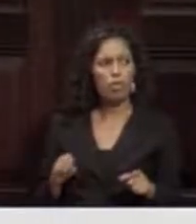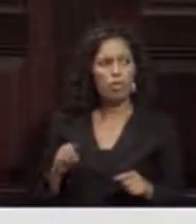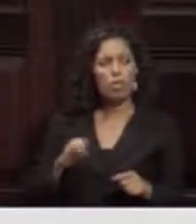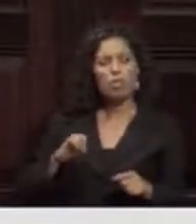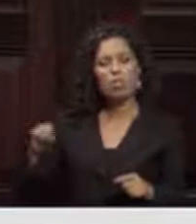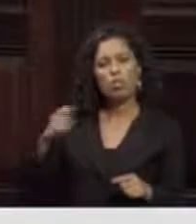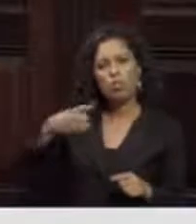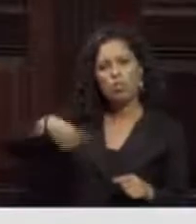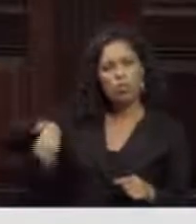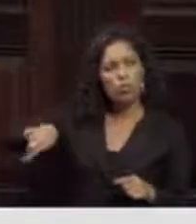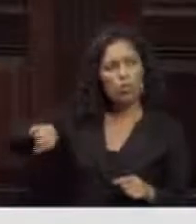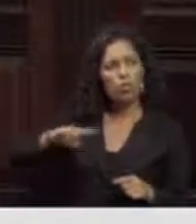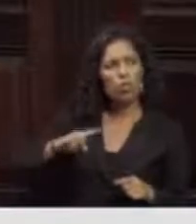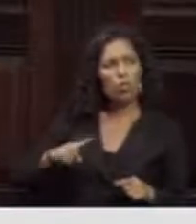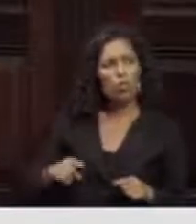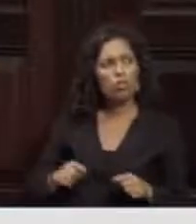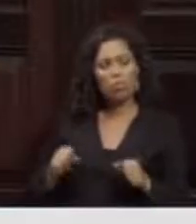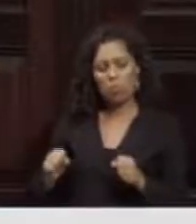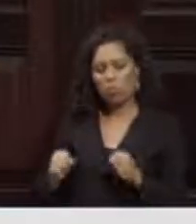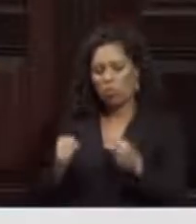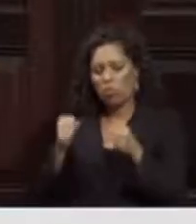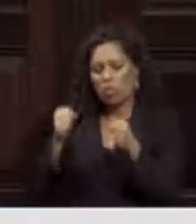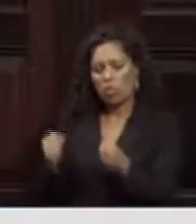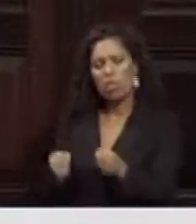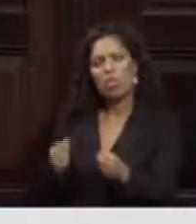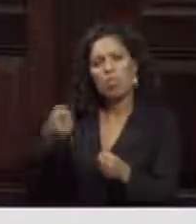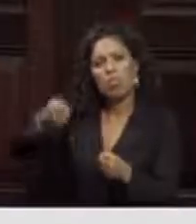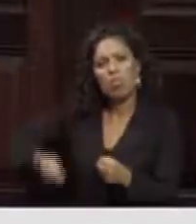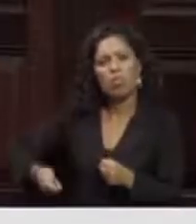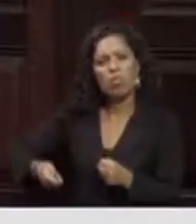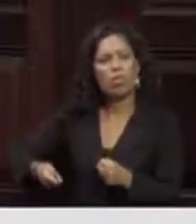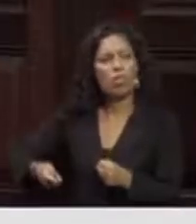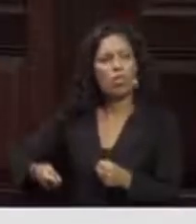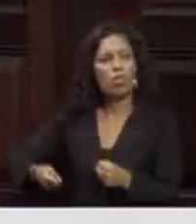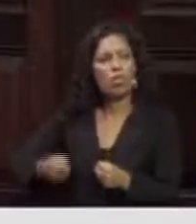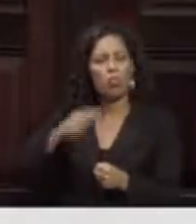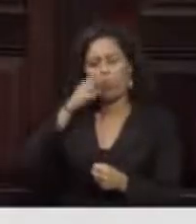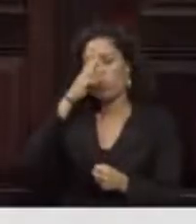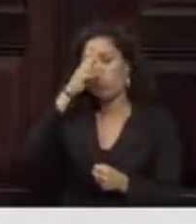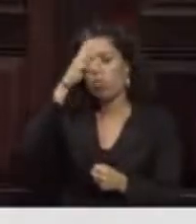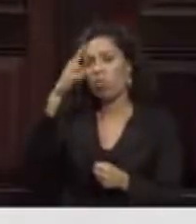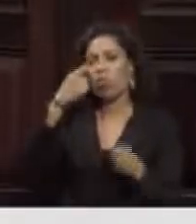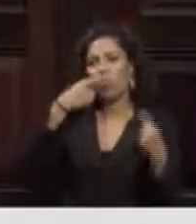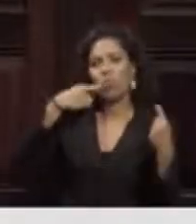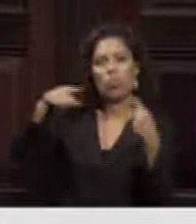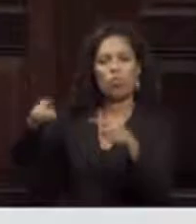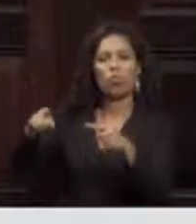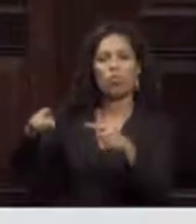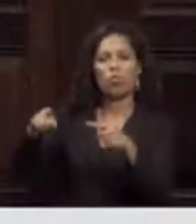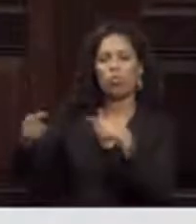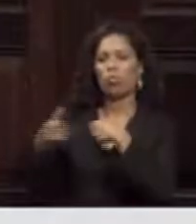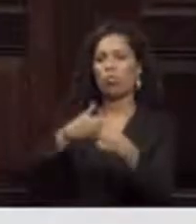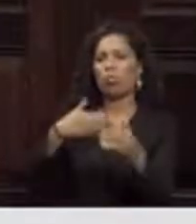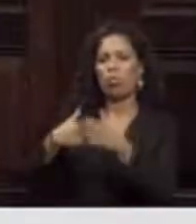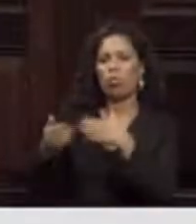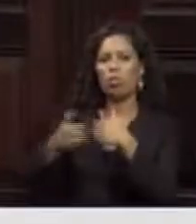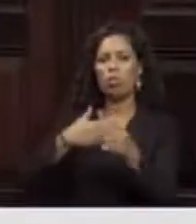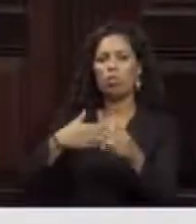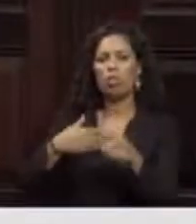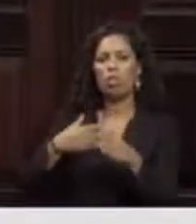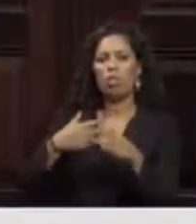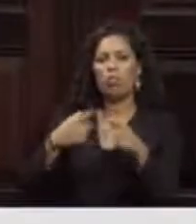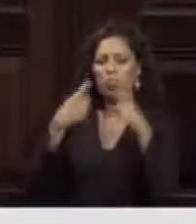formos radicalmente, firmemente, fortemente contrários a toda e qualquer forma de